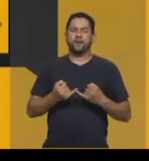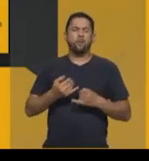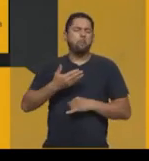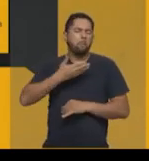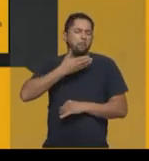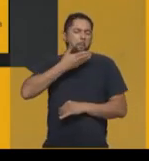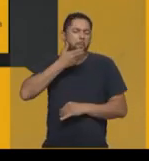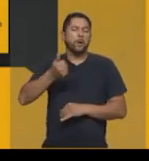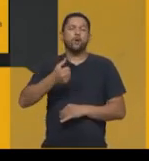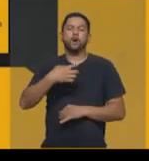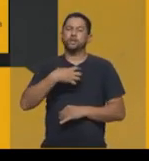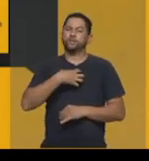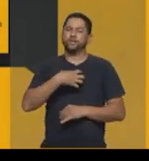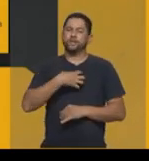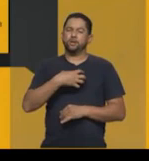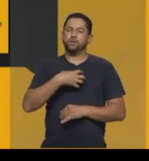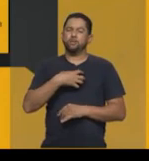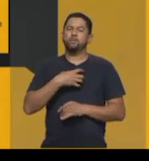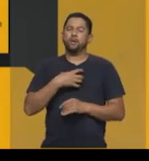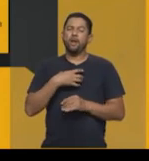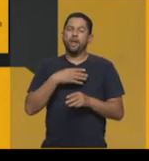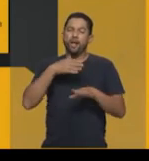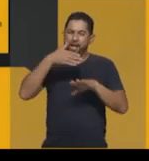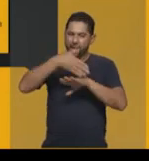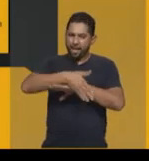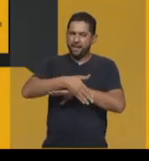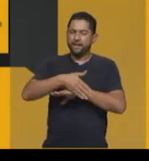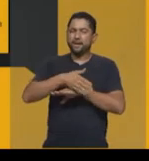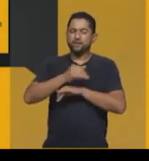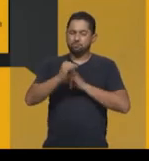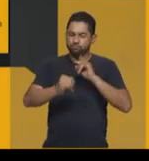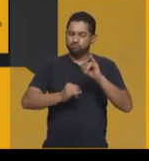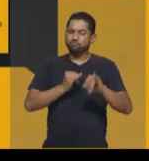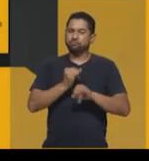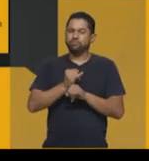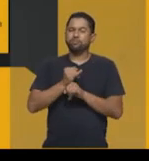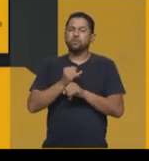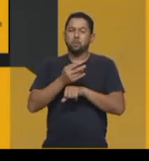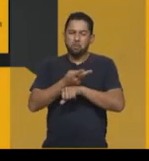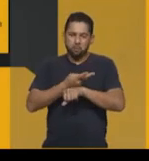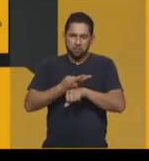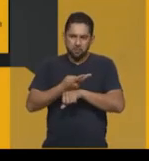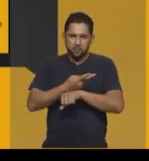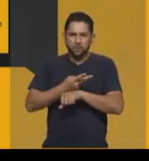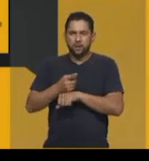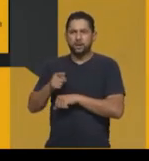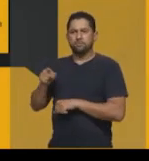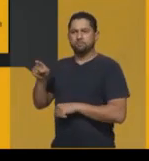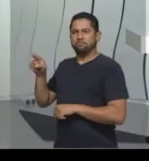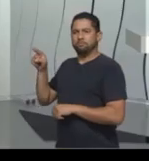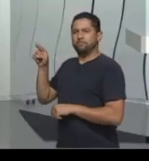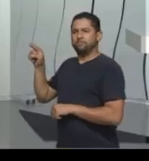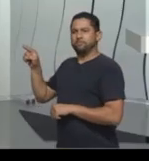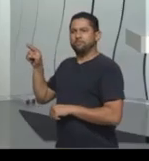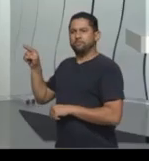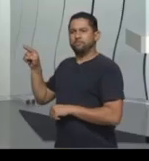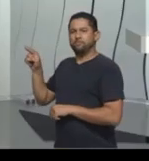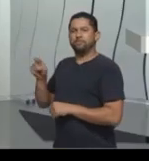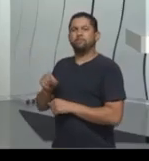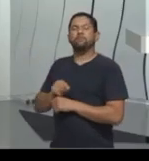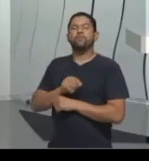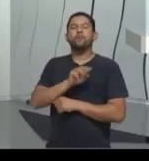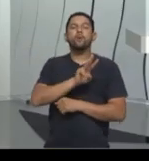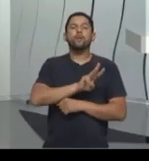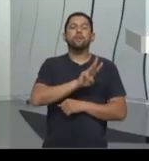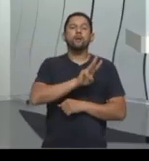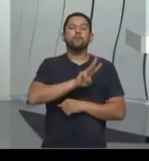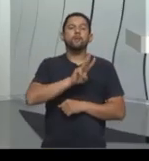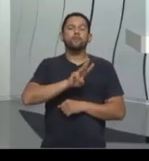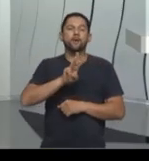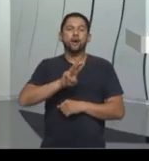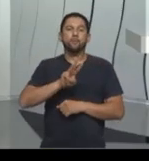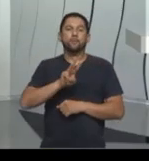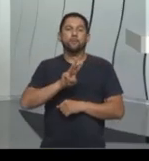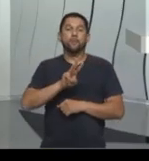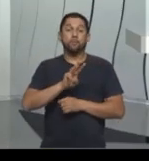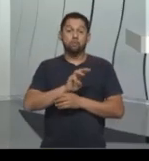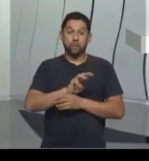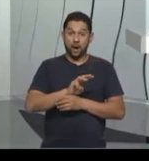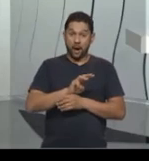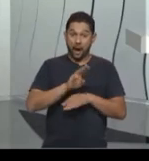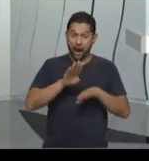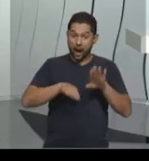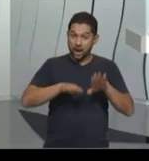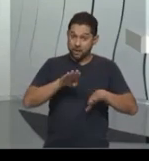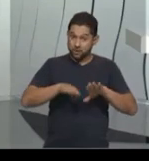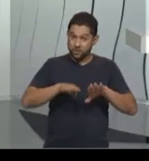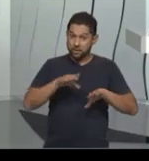gente aprender muitas vezes algum conteúdo que a gente tem uma dificuldade ou aquele conteúdo que não consegue compreender, a gente